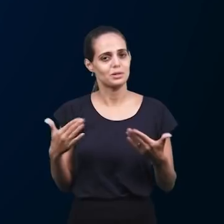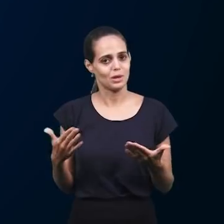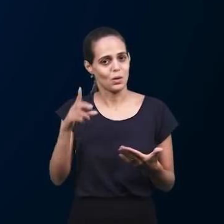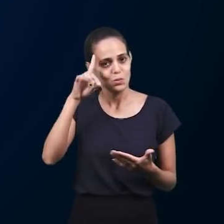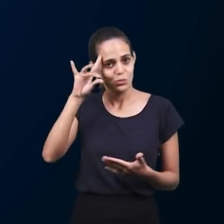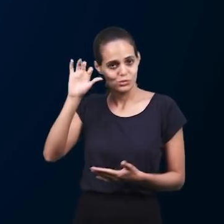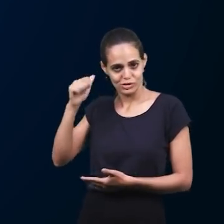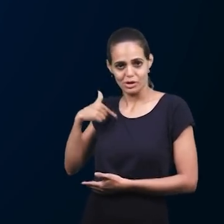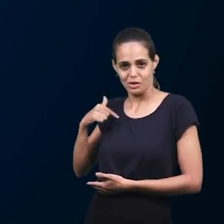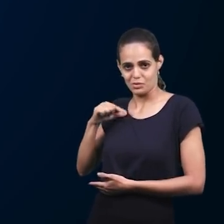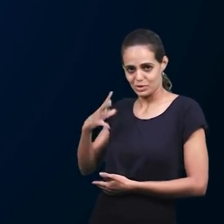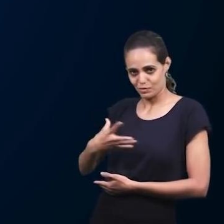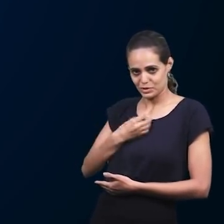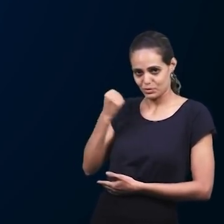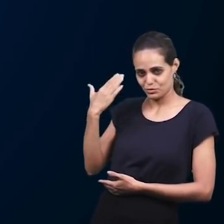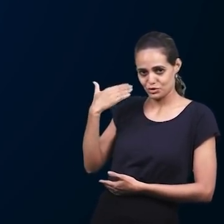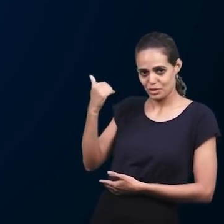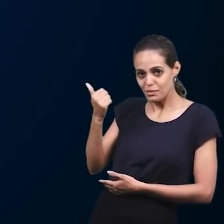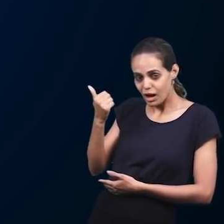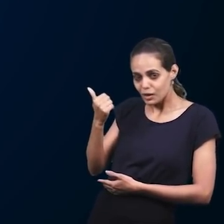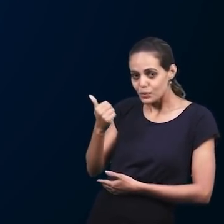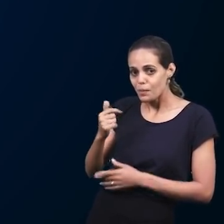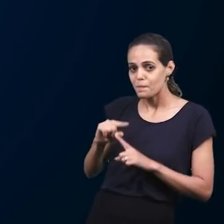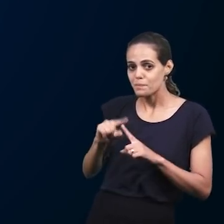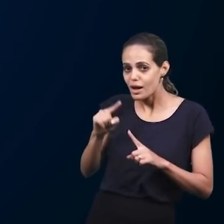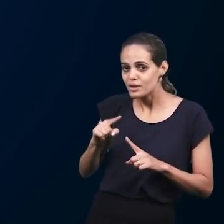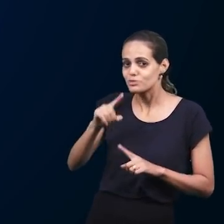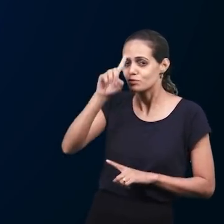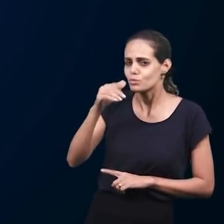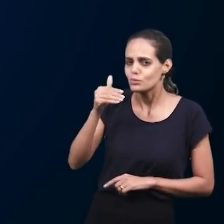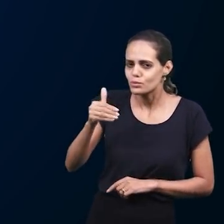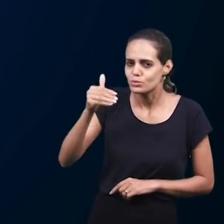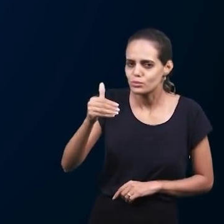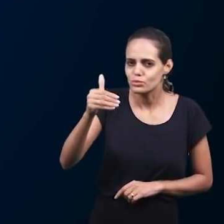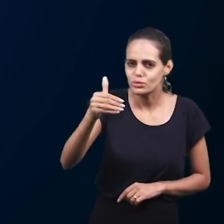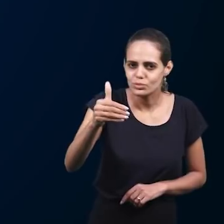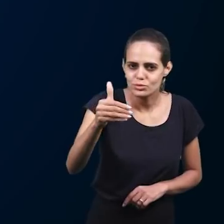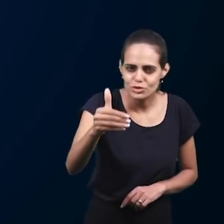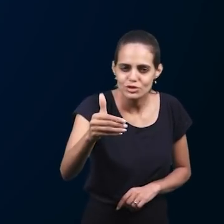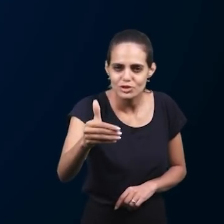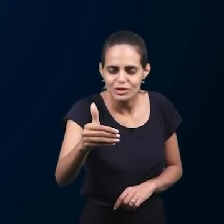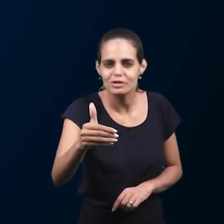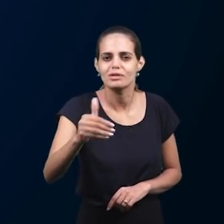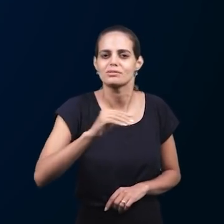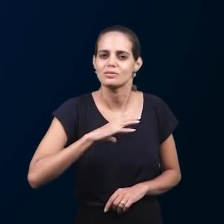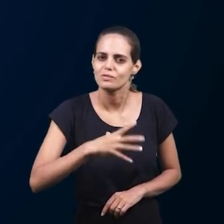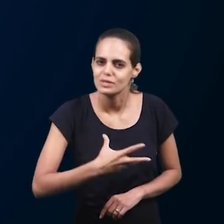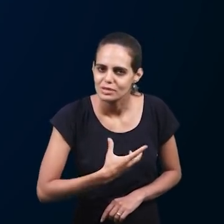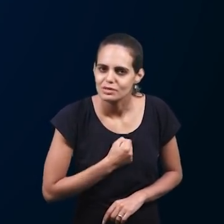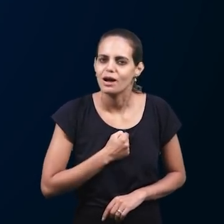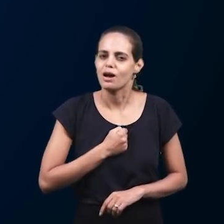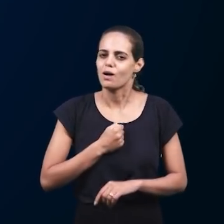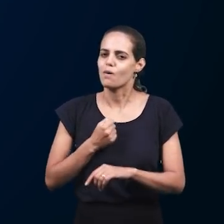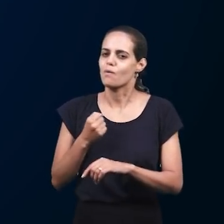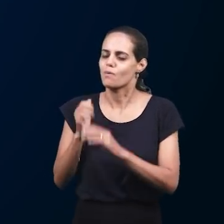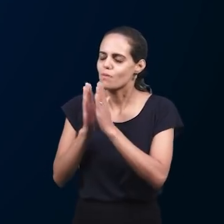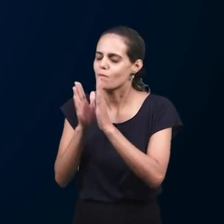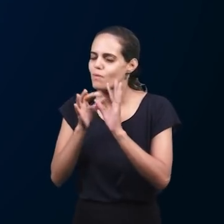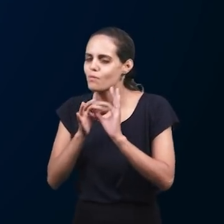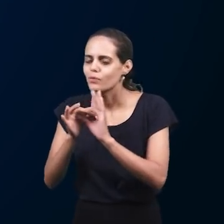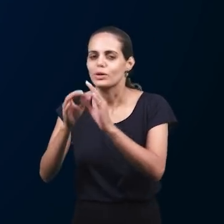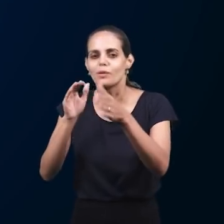dia, mas eu tenho que confirmar minha salvação amanhã e depois e mais adiante, até Jesus